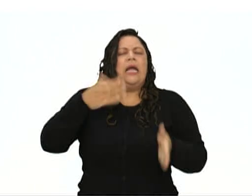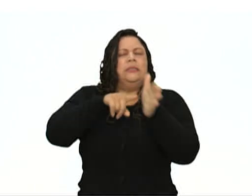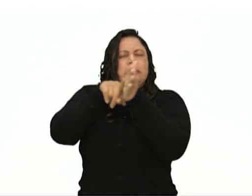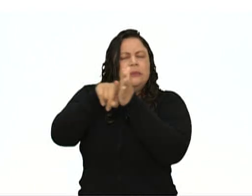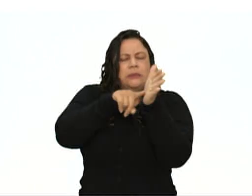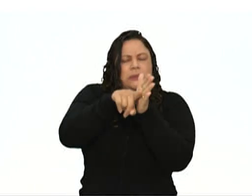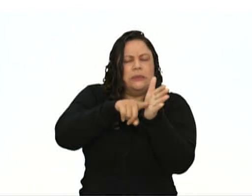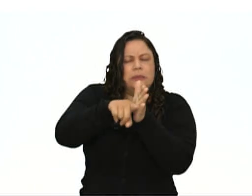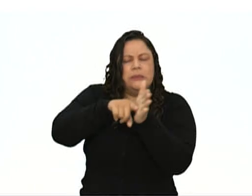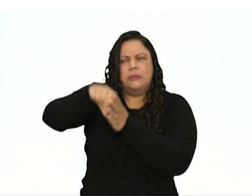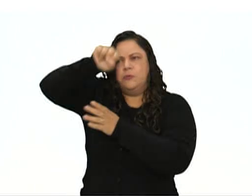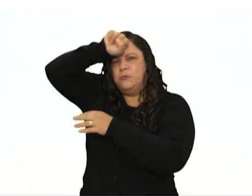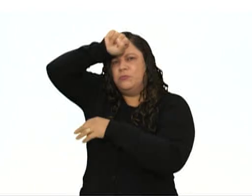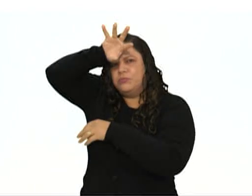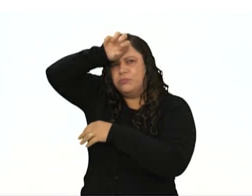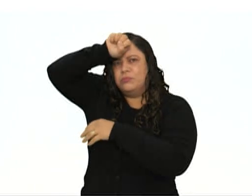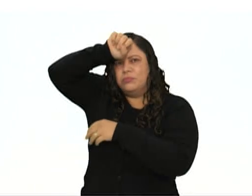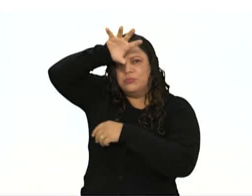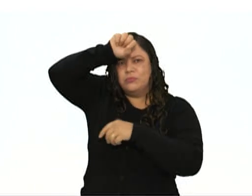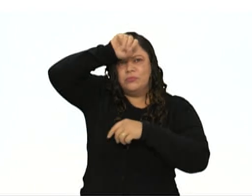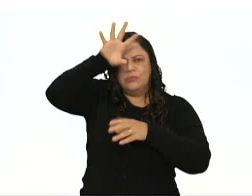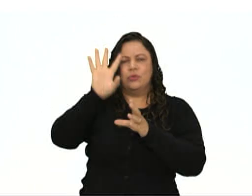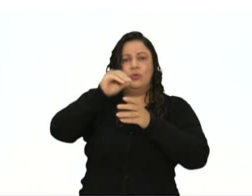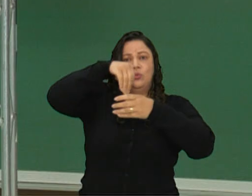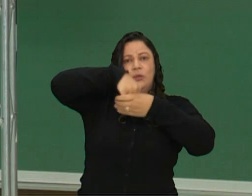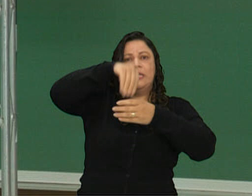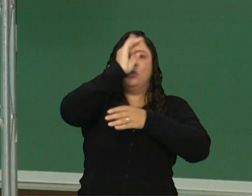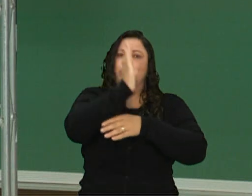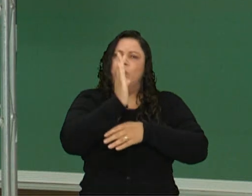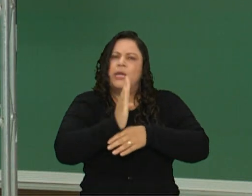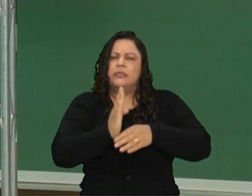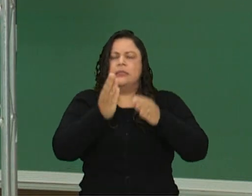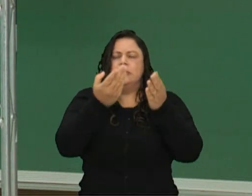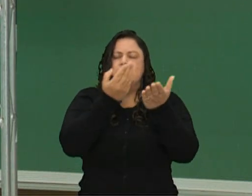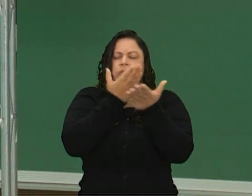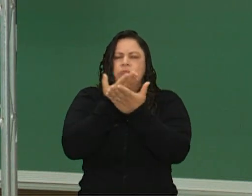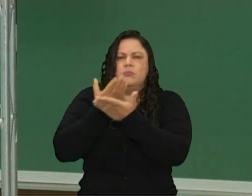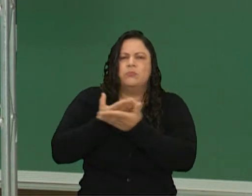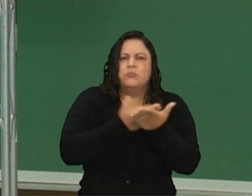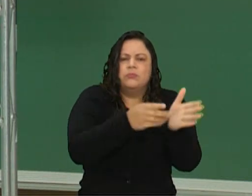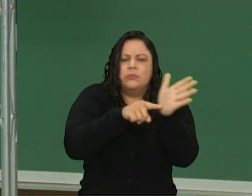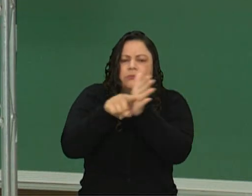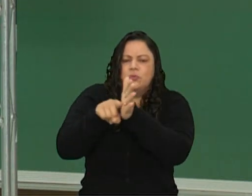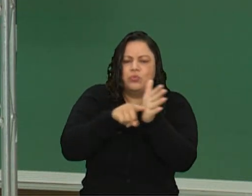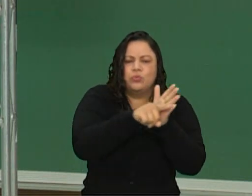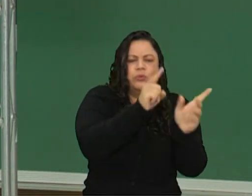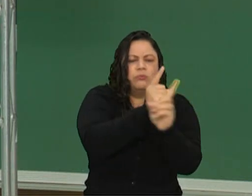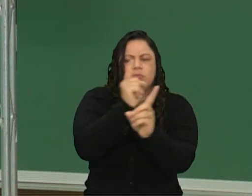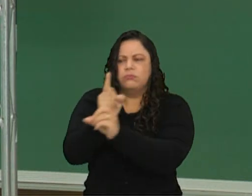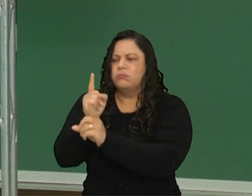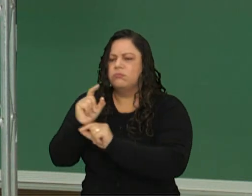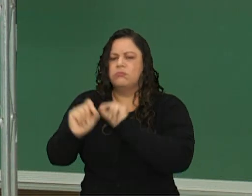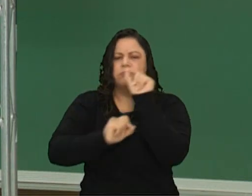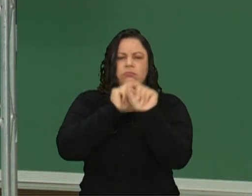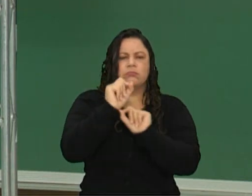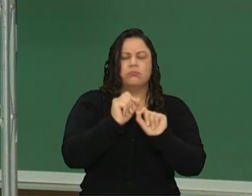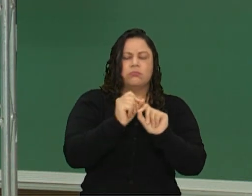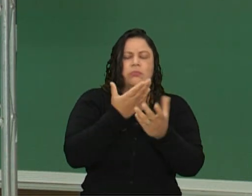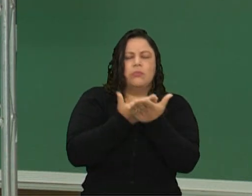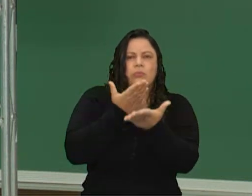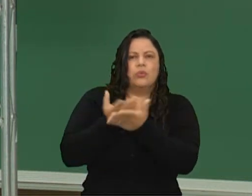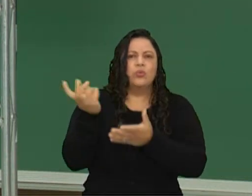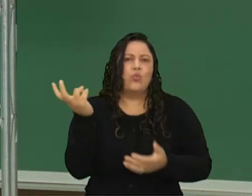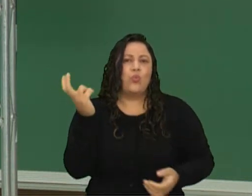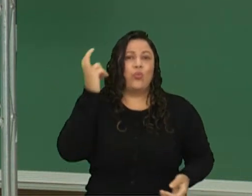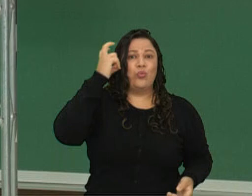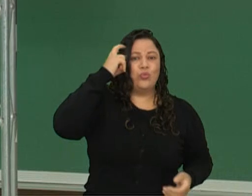da Inglaterra, mas arqueólogos são aqueles que estudam os fósseis, os vestígios, estudam a cultura, estudam